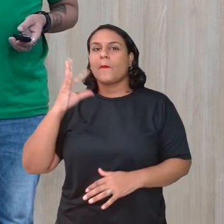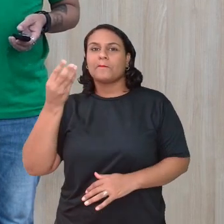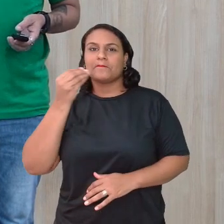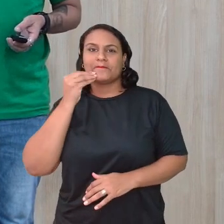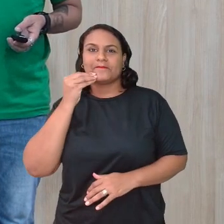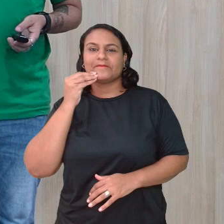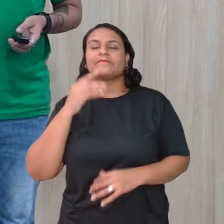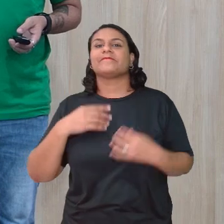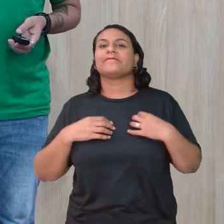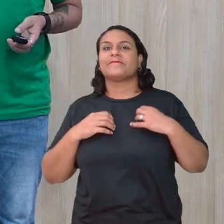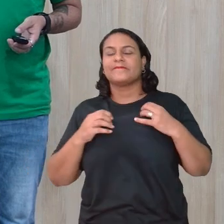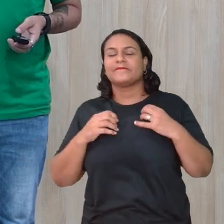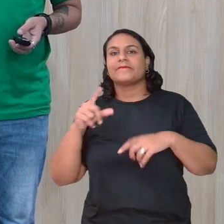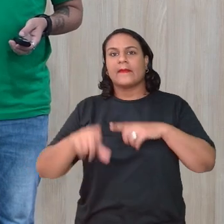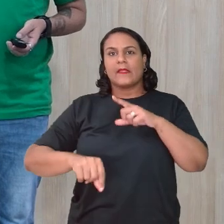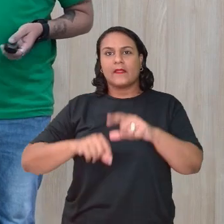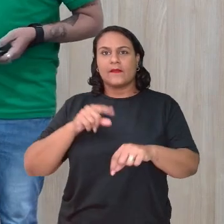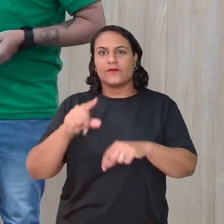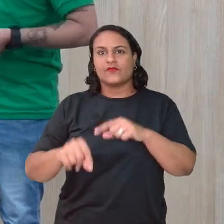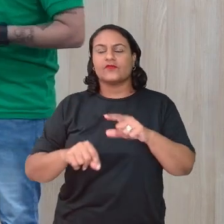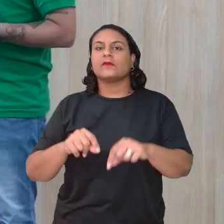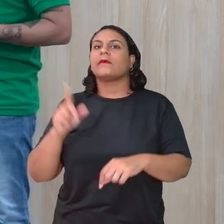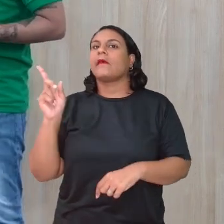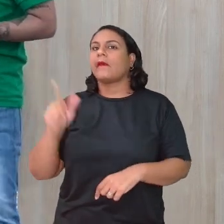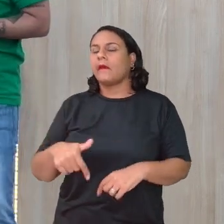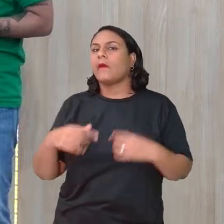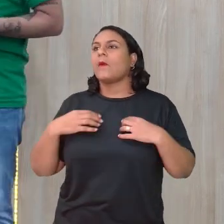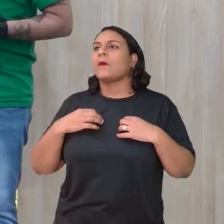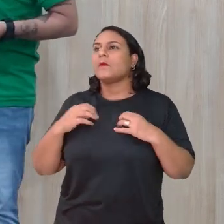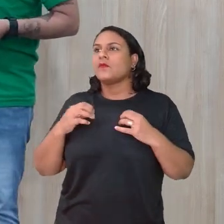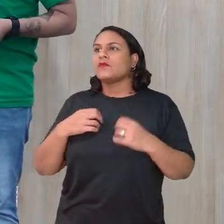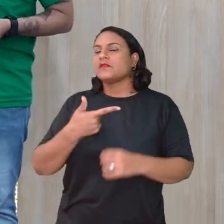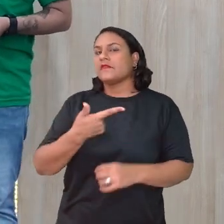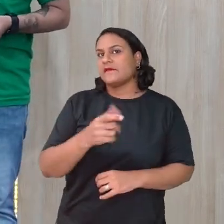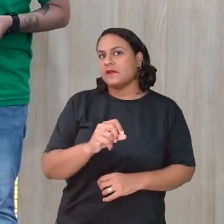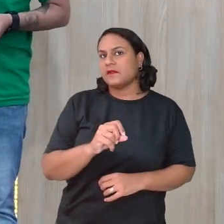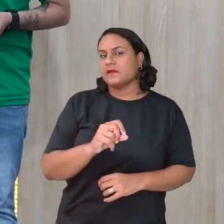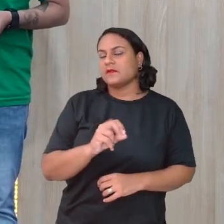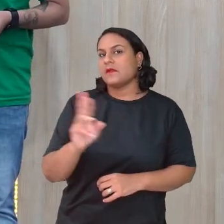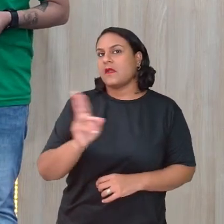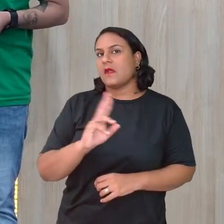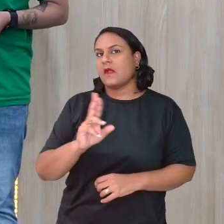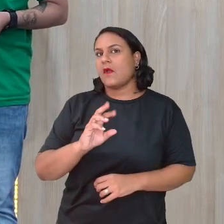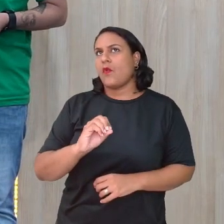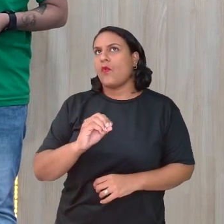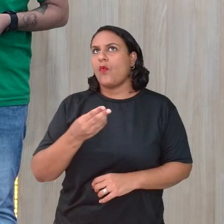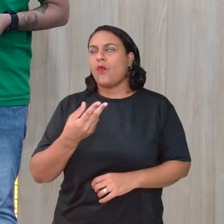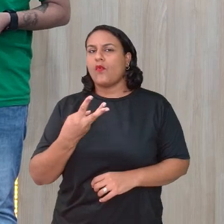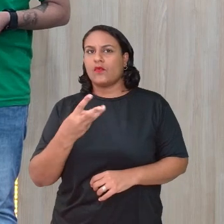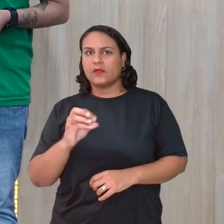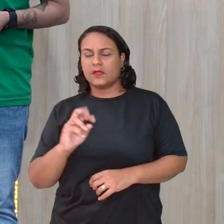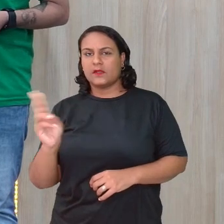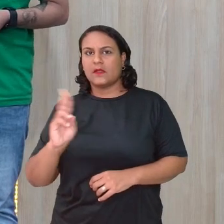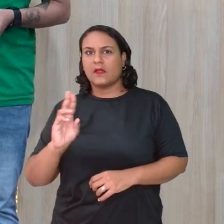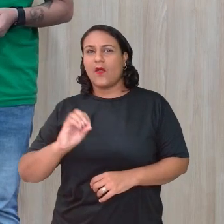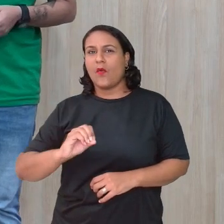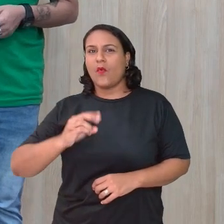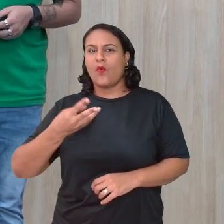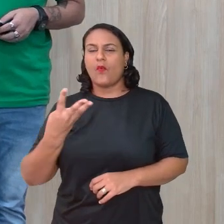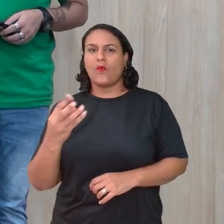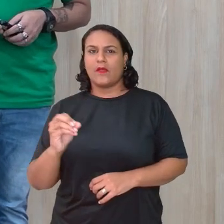que a blusa que ela tenha escolhido seja uma blusa que custe R$20, custe R$30 ou